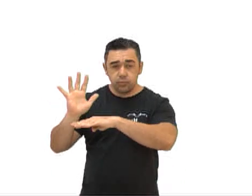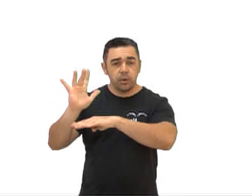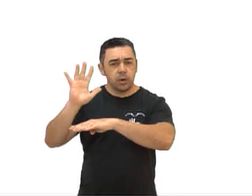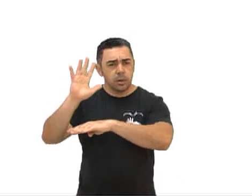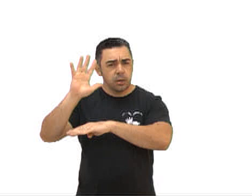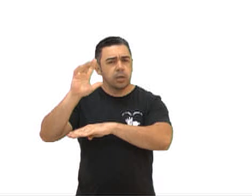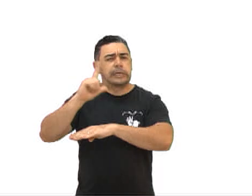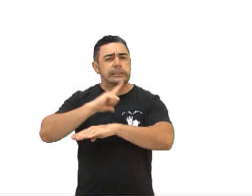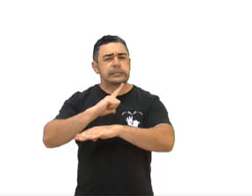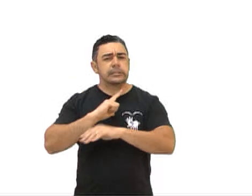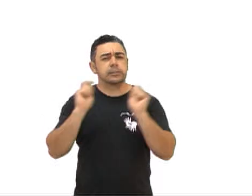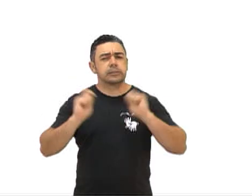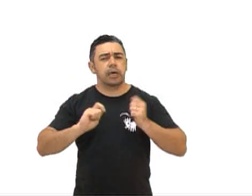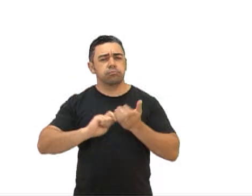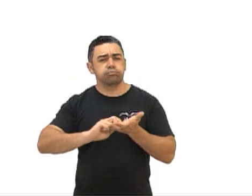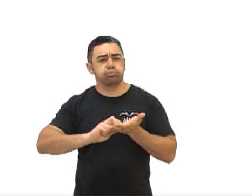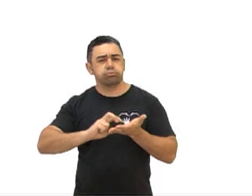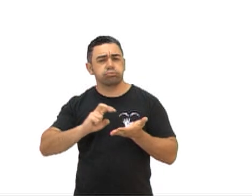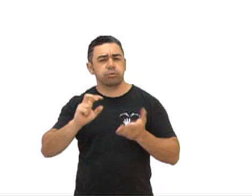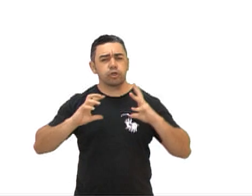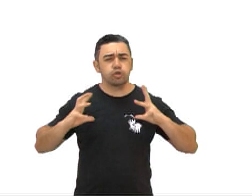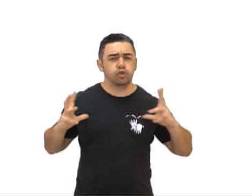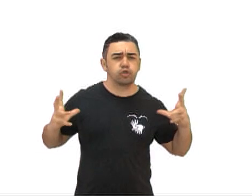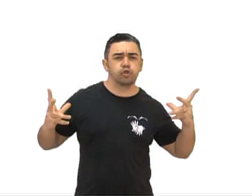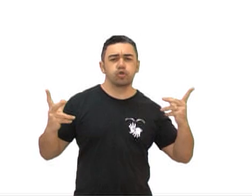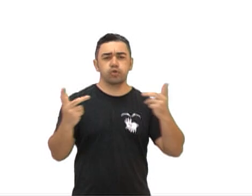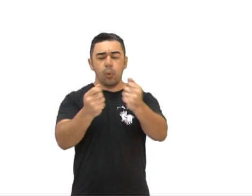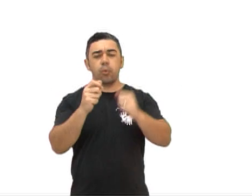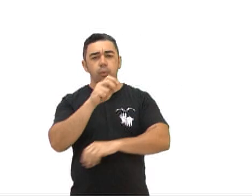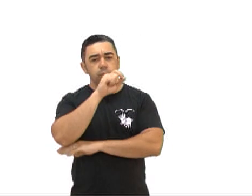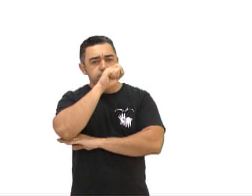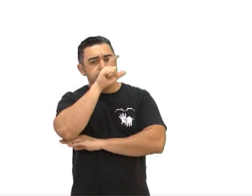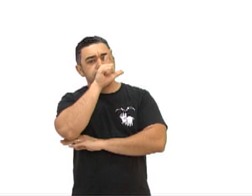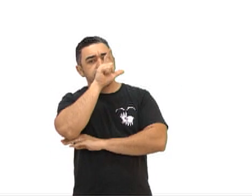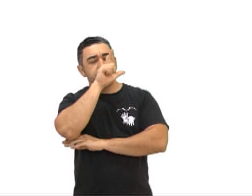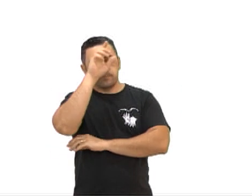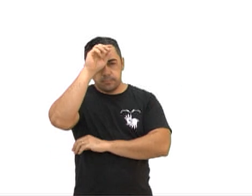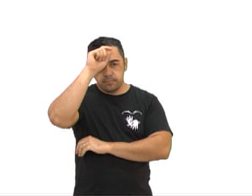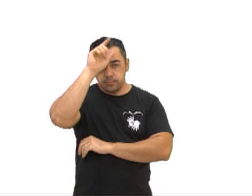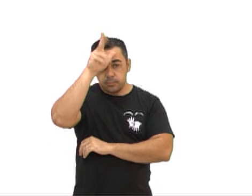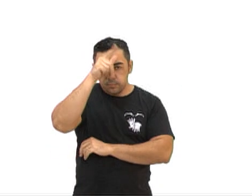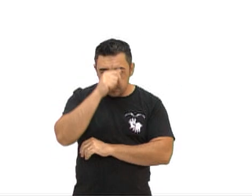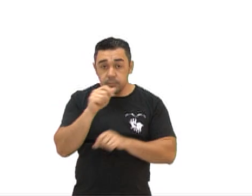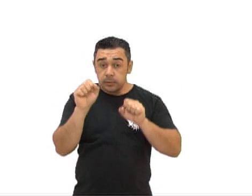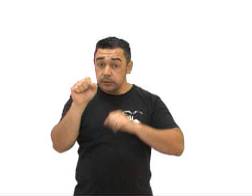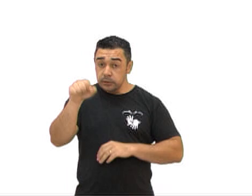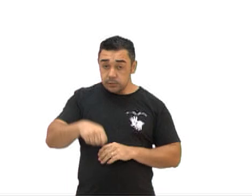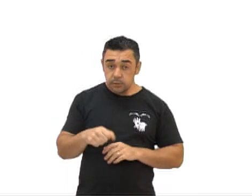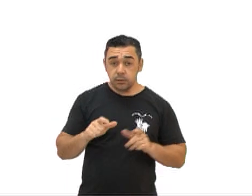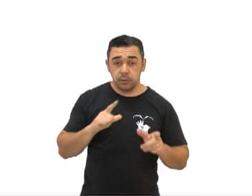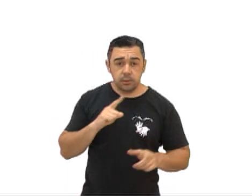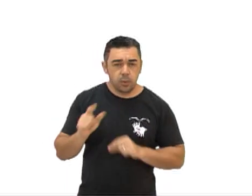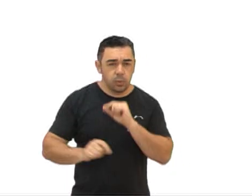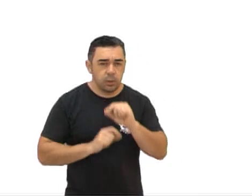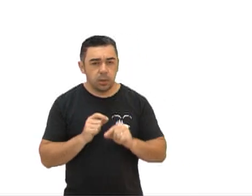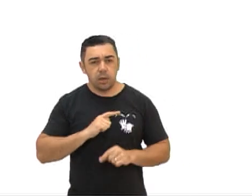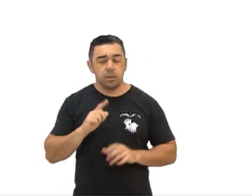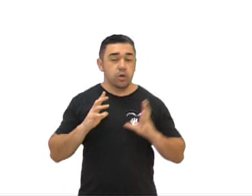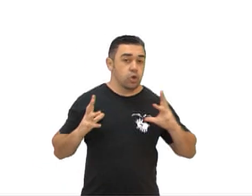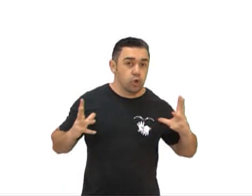vá tecendo entre todos os galos, e se encorpando em tela